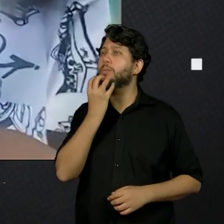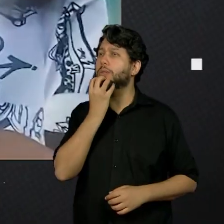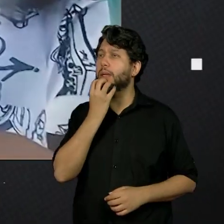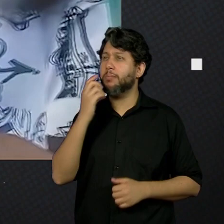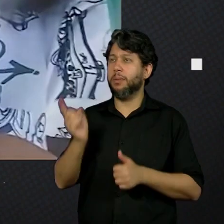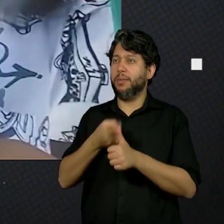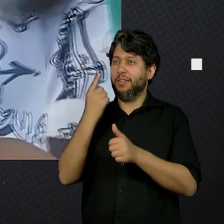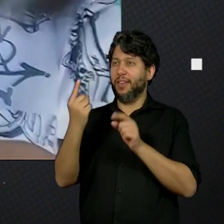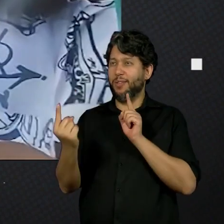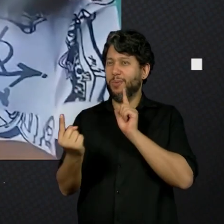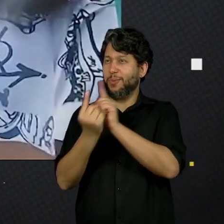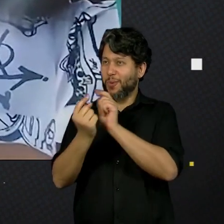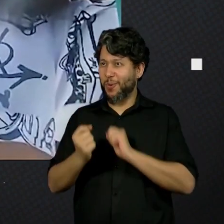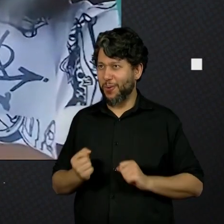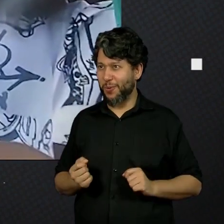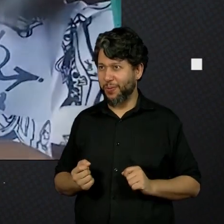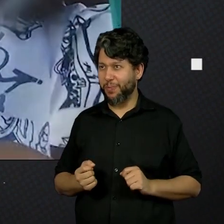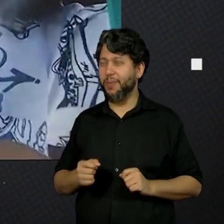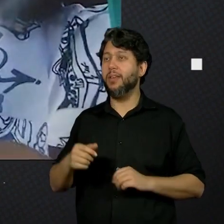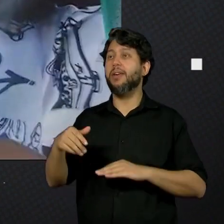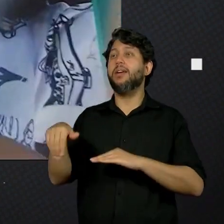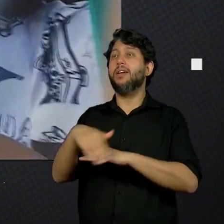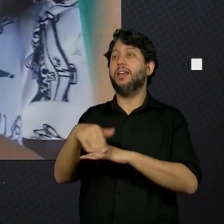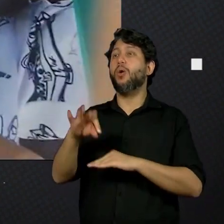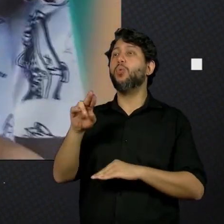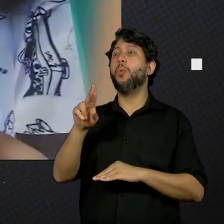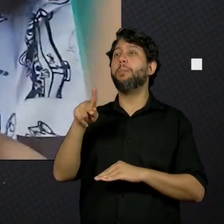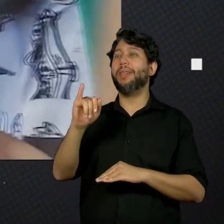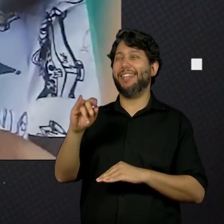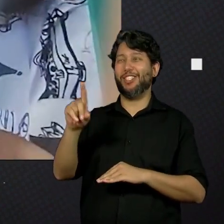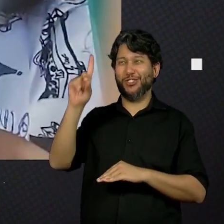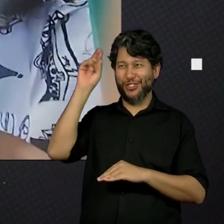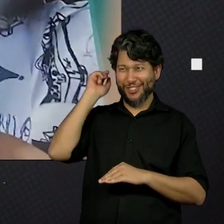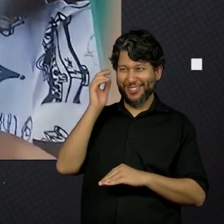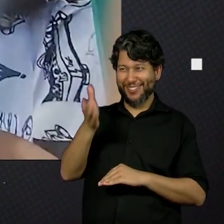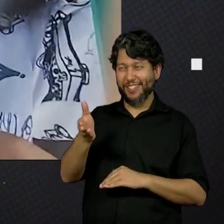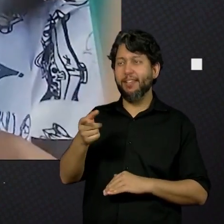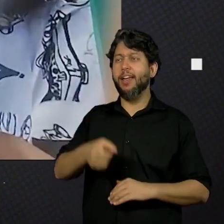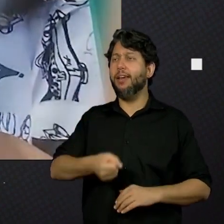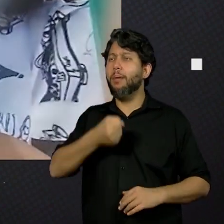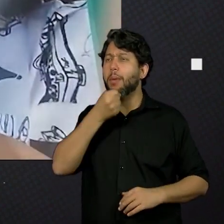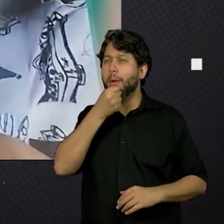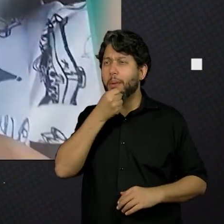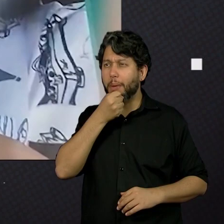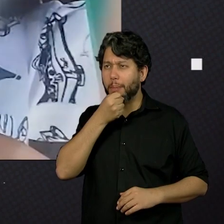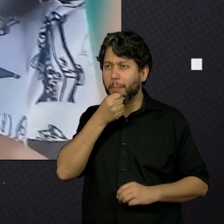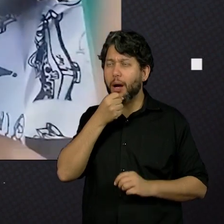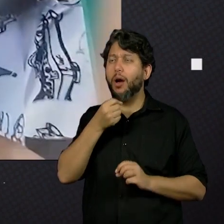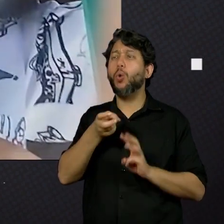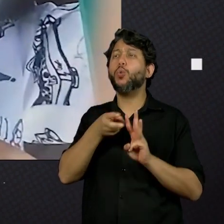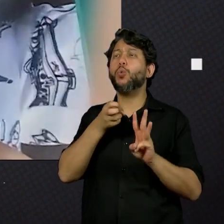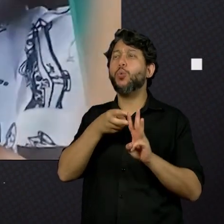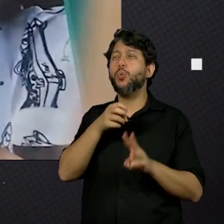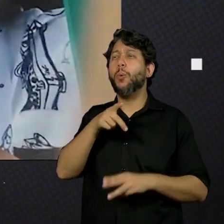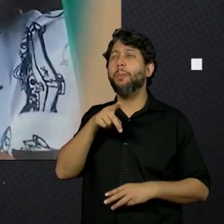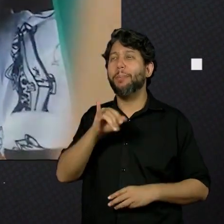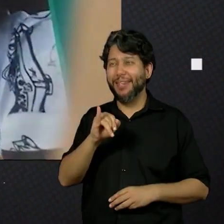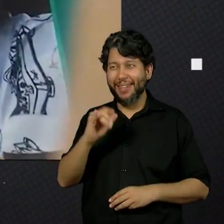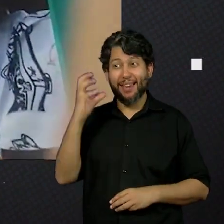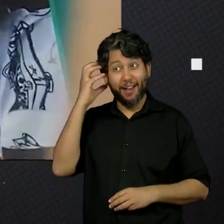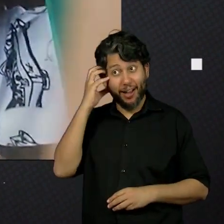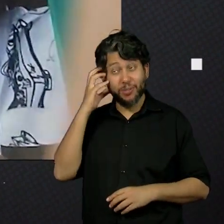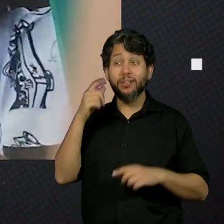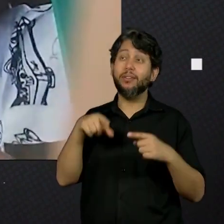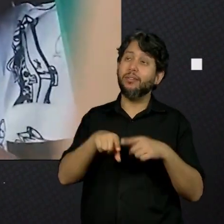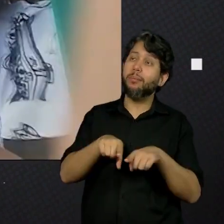primeira vez lá na Afonso Bovero, na Tupi Antiga. Ele era locutor ali da Rádio Tupi dos Comerciais e também trabalhava na difusora,